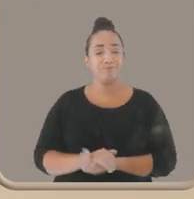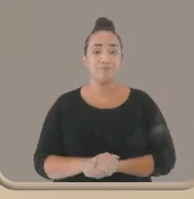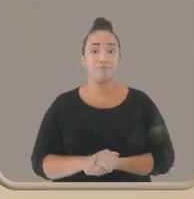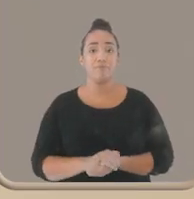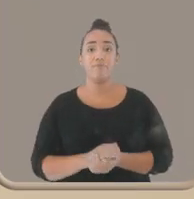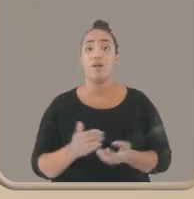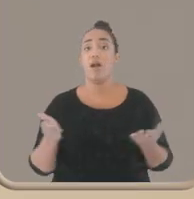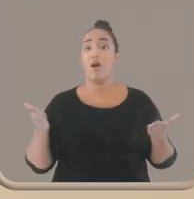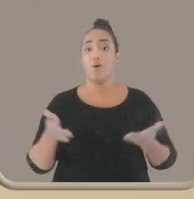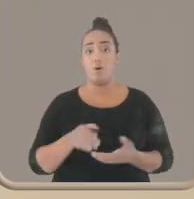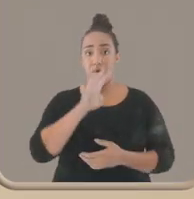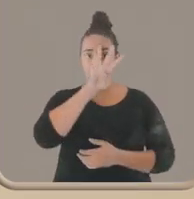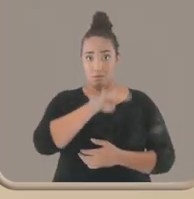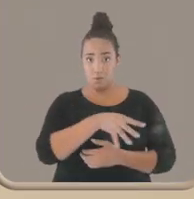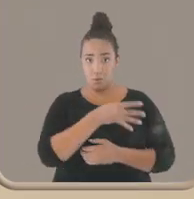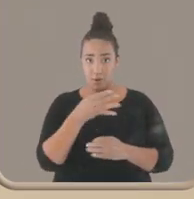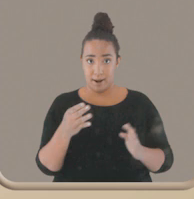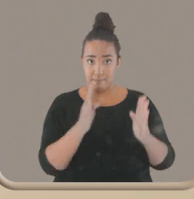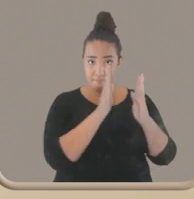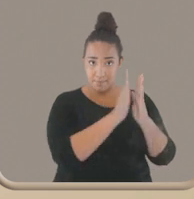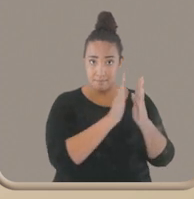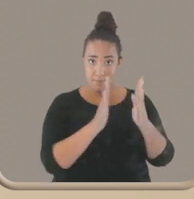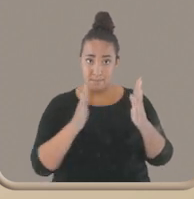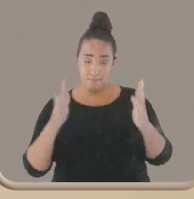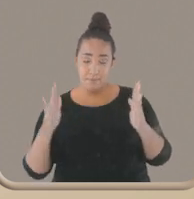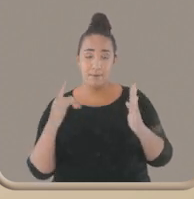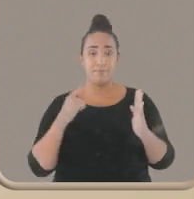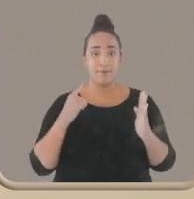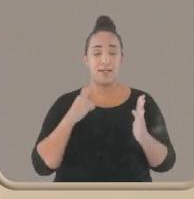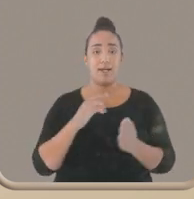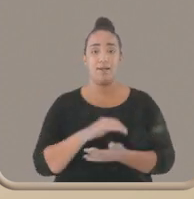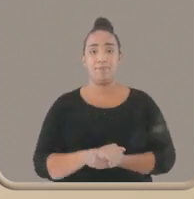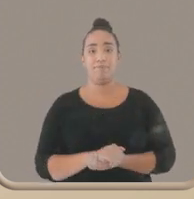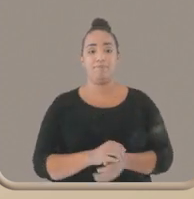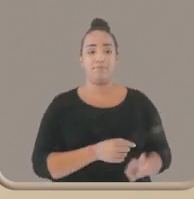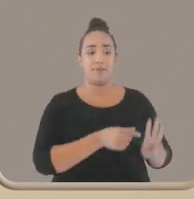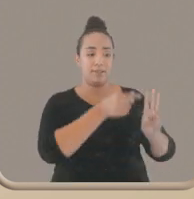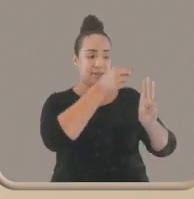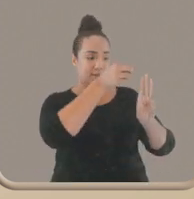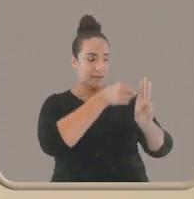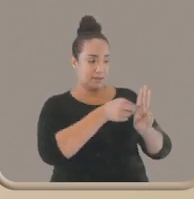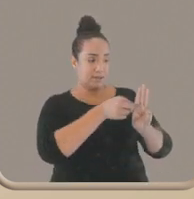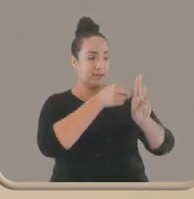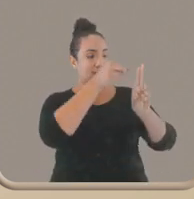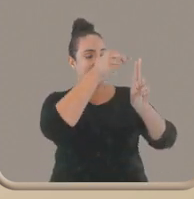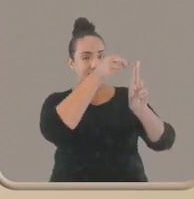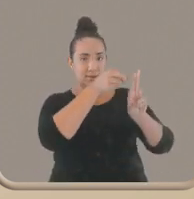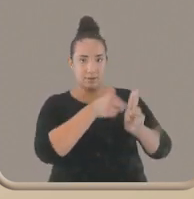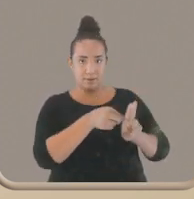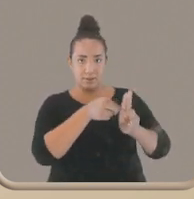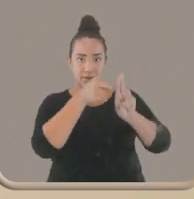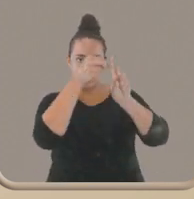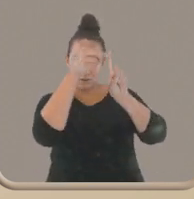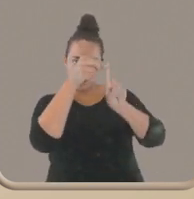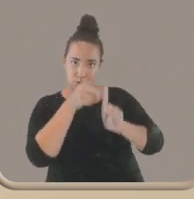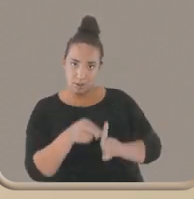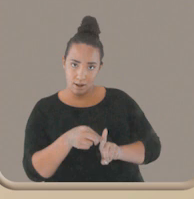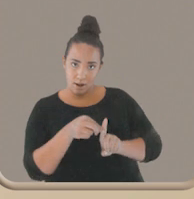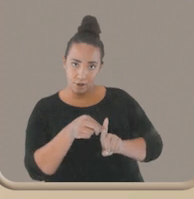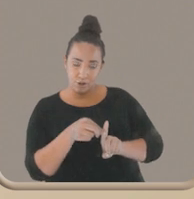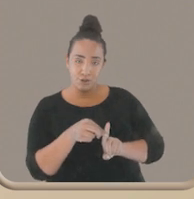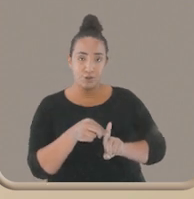Vamos agora para o quadro de ordens. Aqui temos a centena, a dezena e a